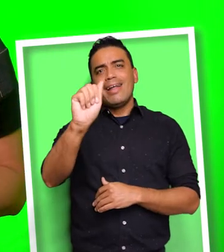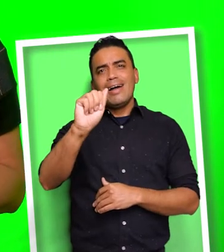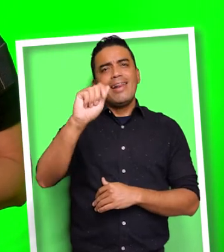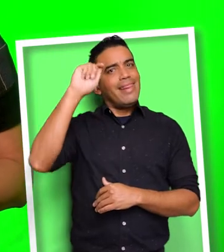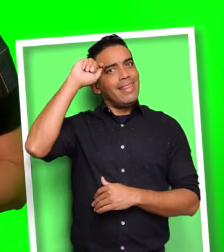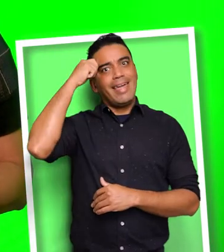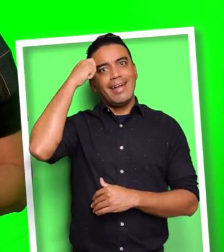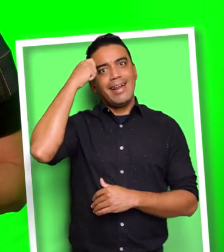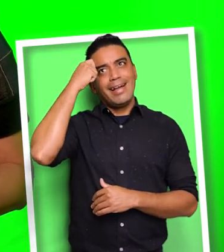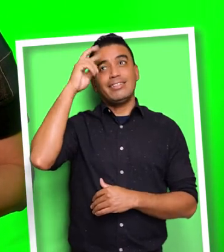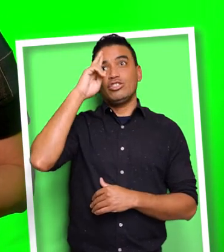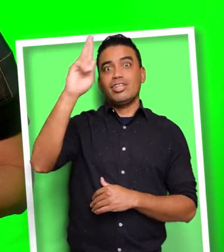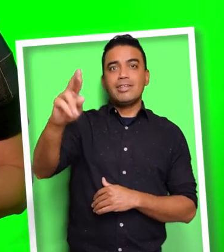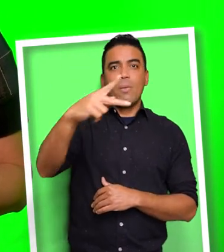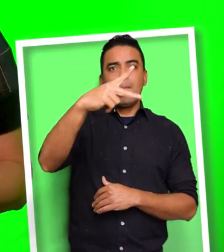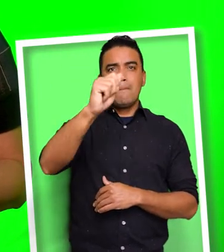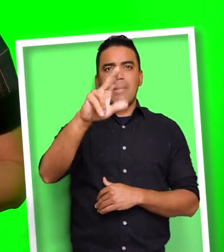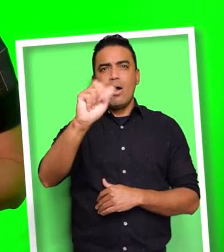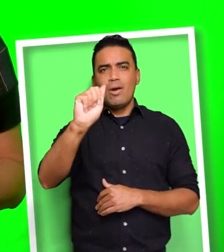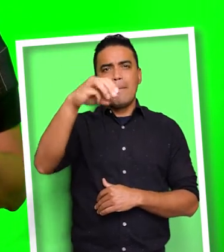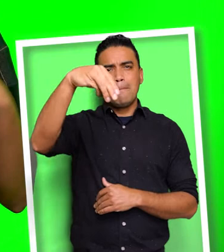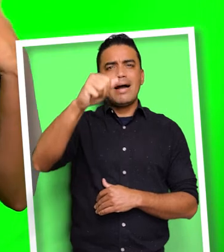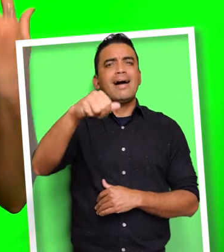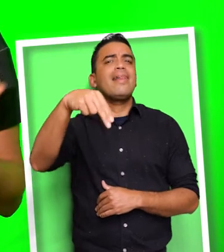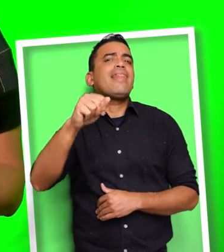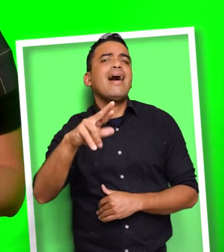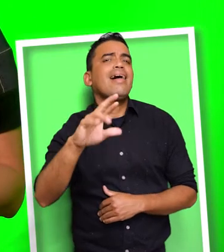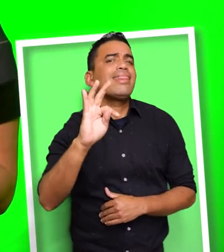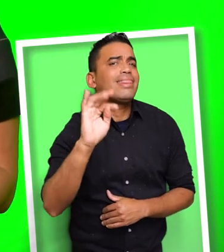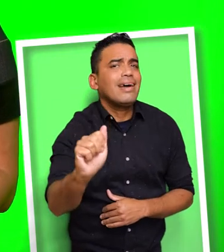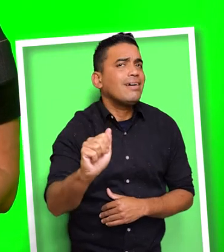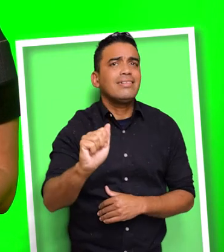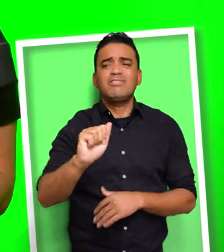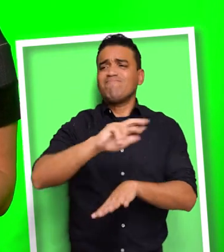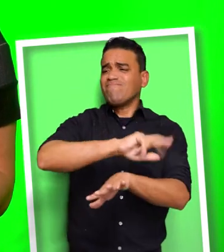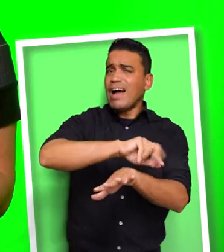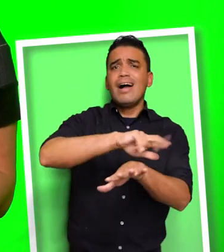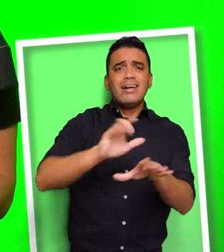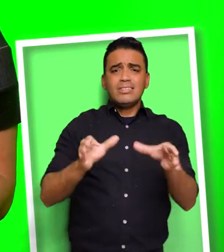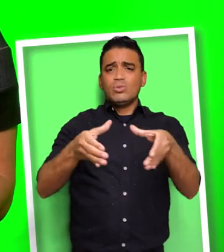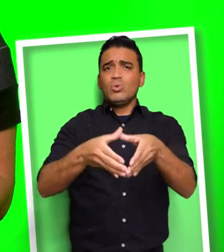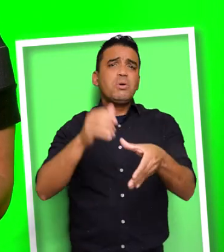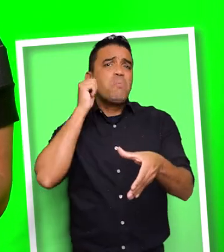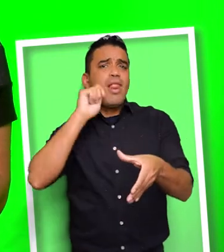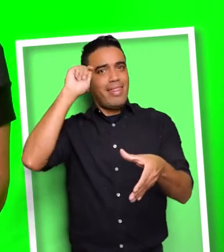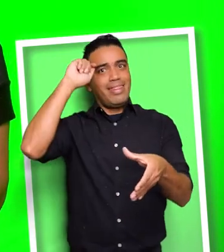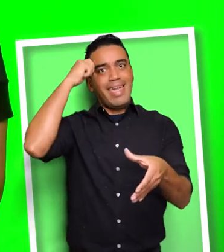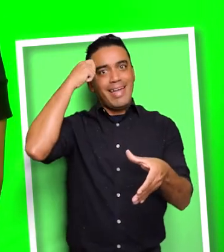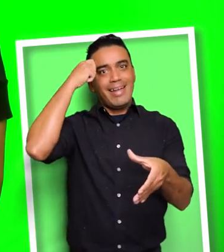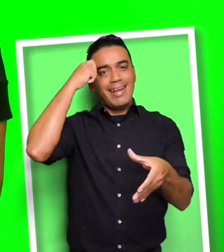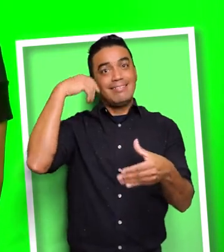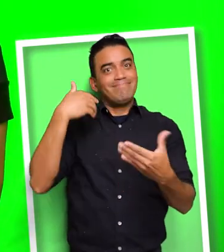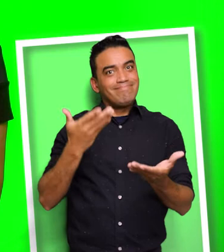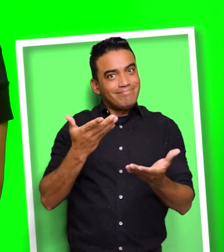diria, com a direção da Paula Manata, e ali várias artistas negras. O Galanga também tinha essa característica,